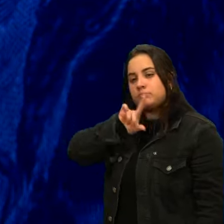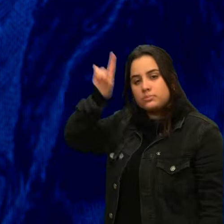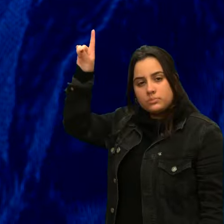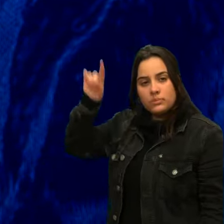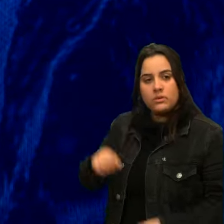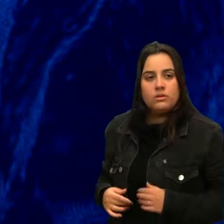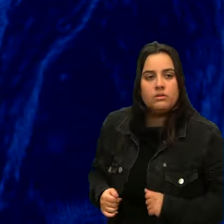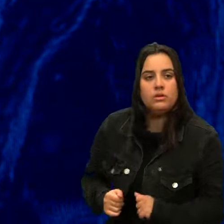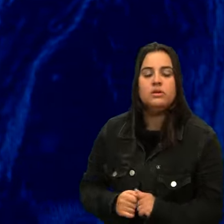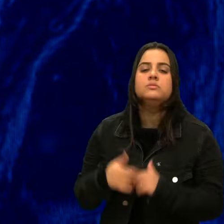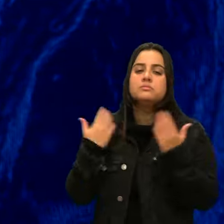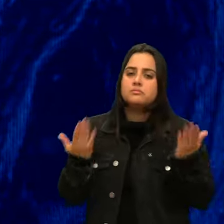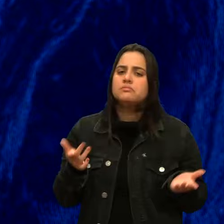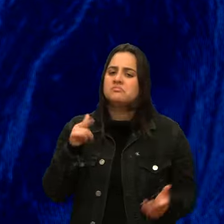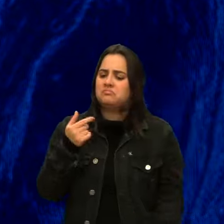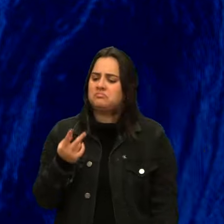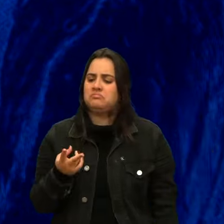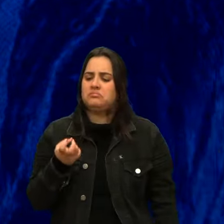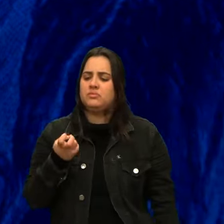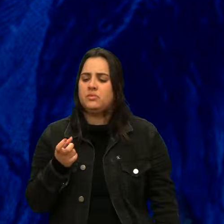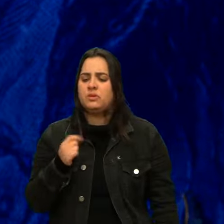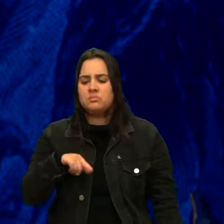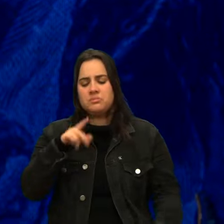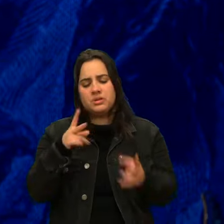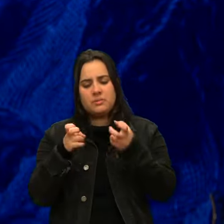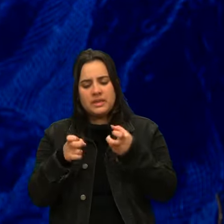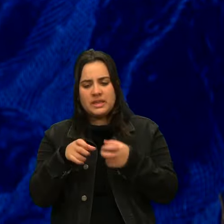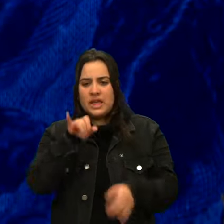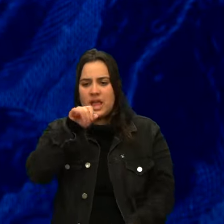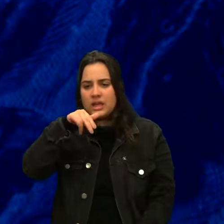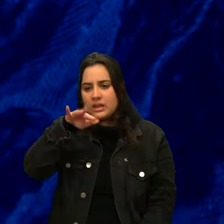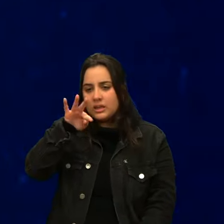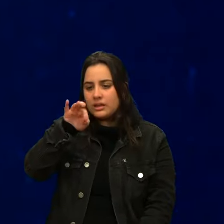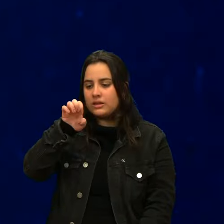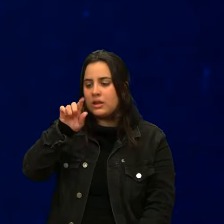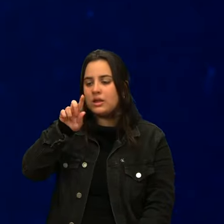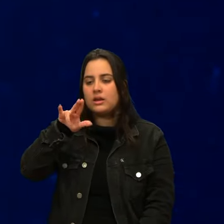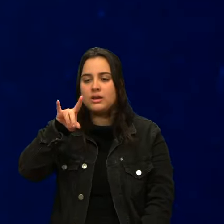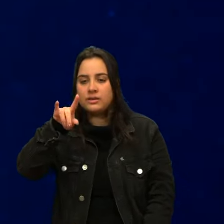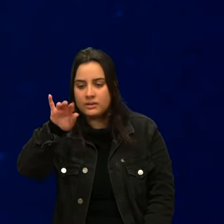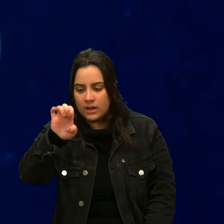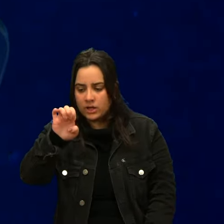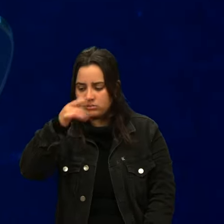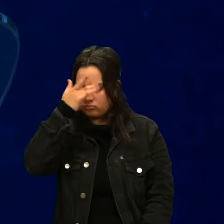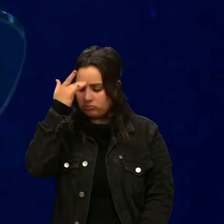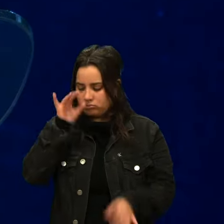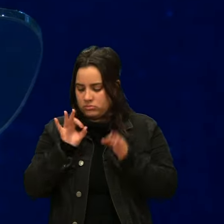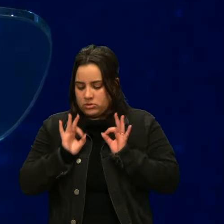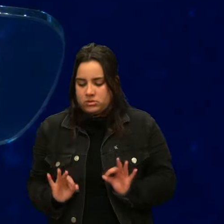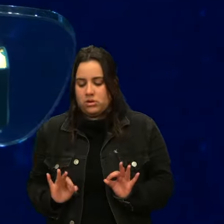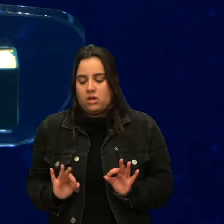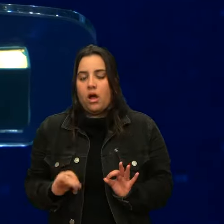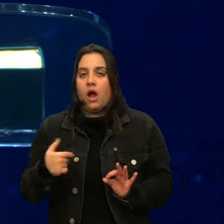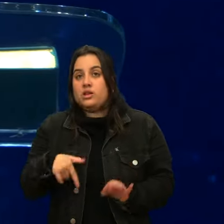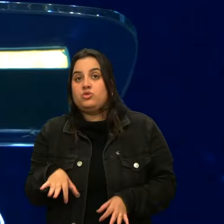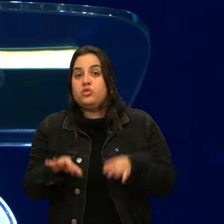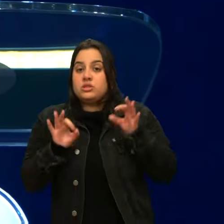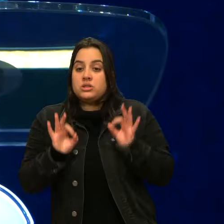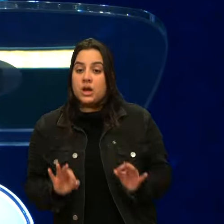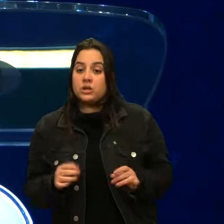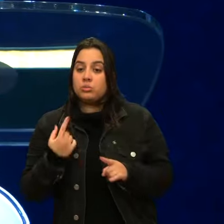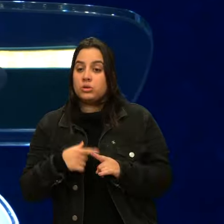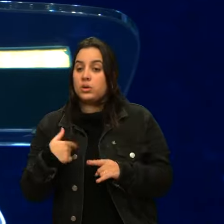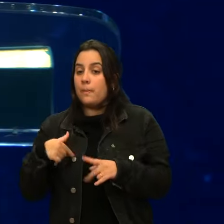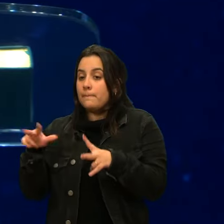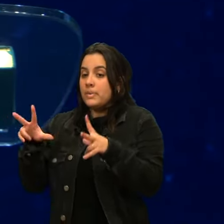que integridade, você ser íntegro, não é uma coisa que você faz para merecer o amor de Deus. Daniel não